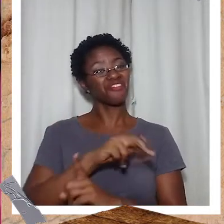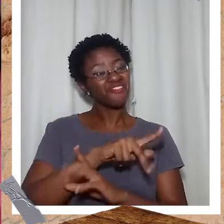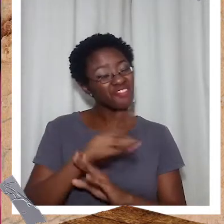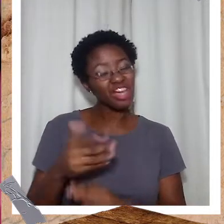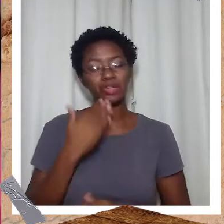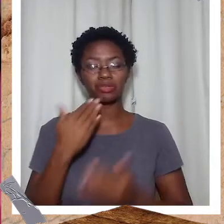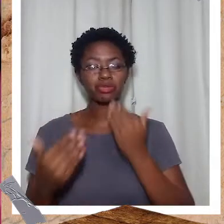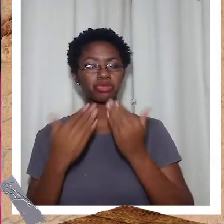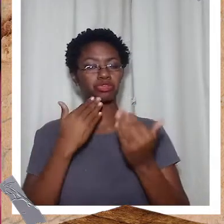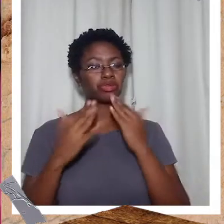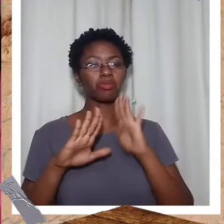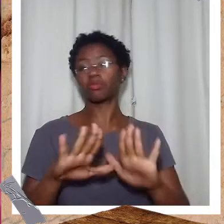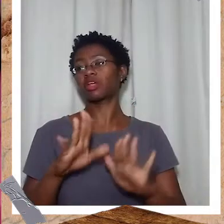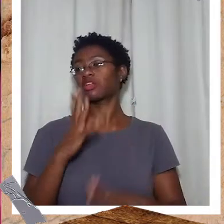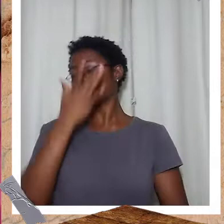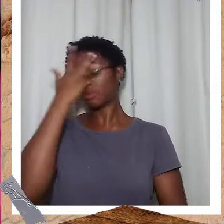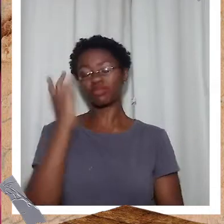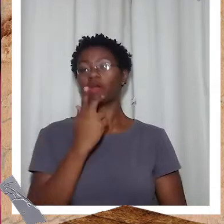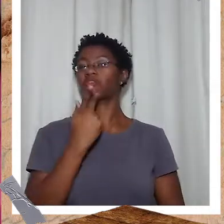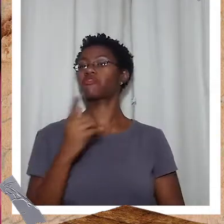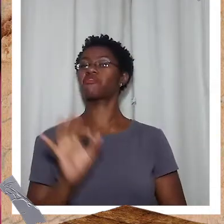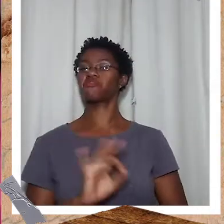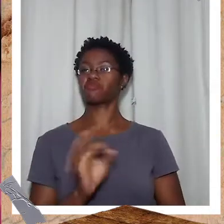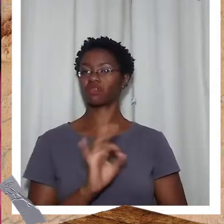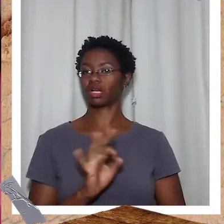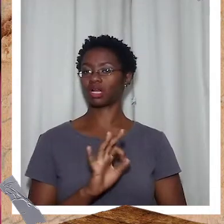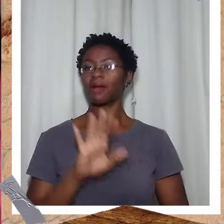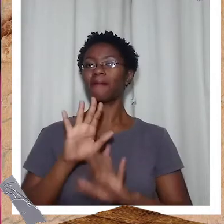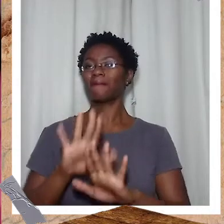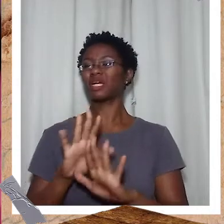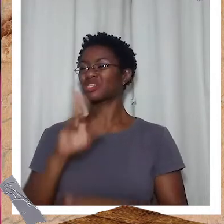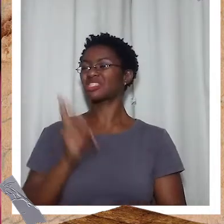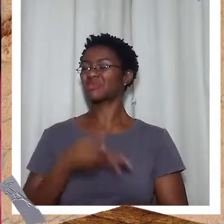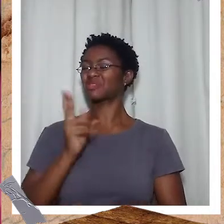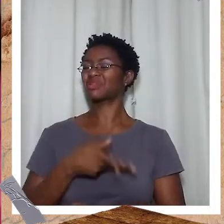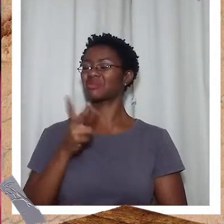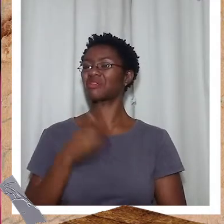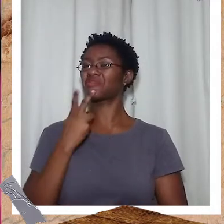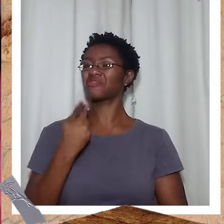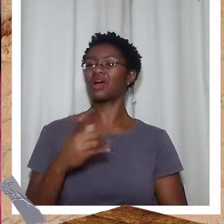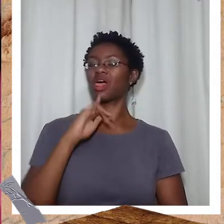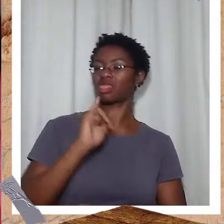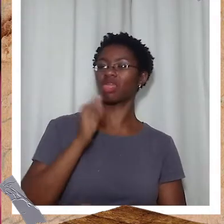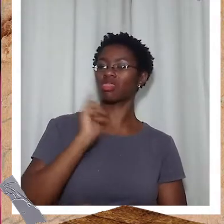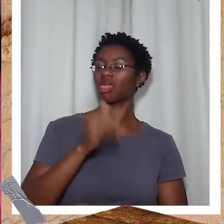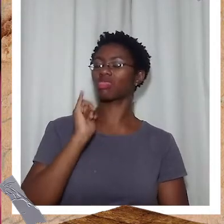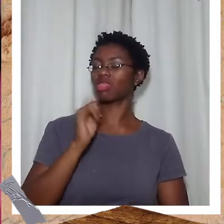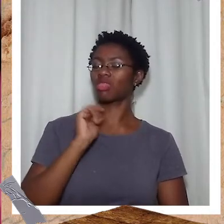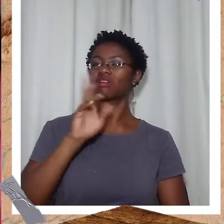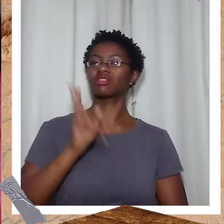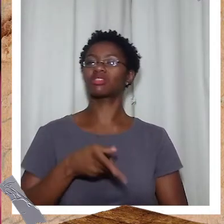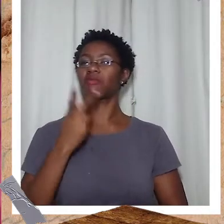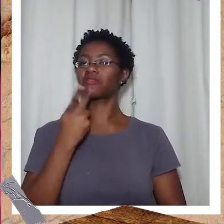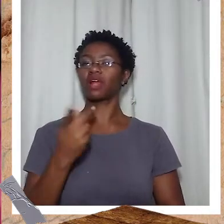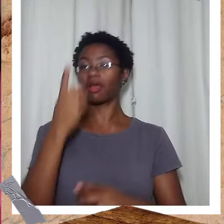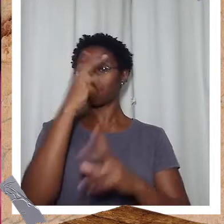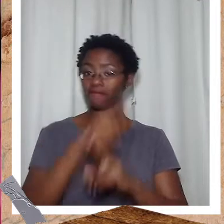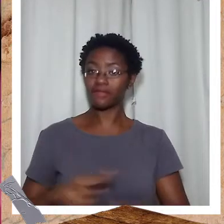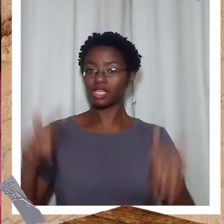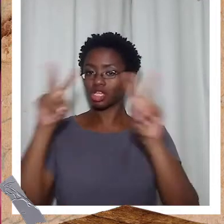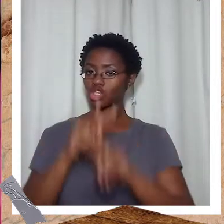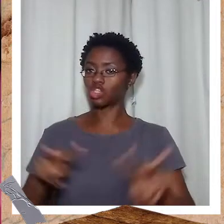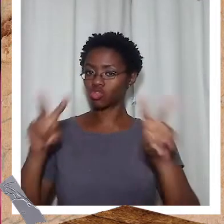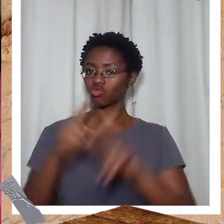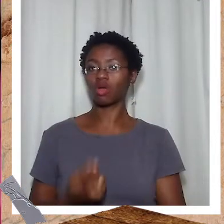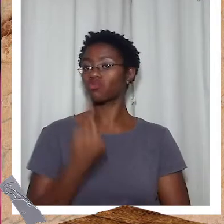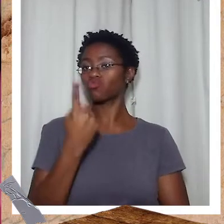mencionado, mas que continua muito presa a uma determinada narrativa, uma convenção narrativa sobre ela, uma convenção visual. Então, uma das